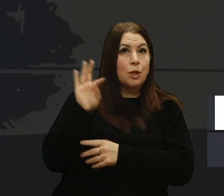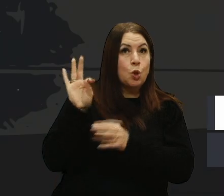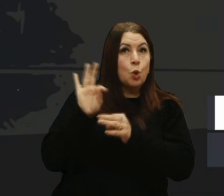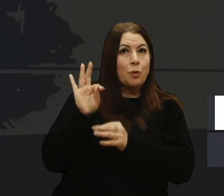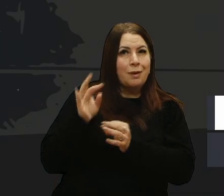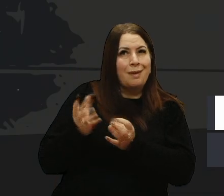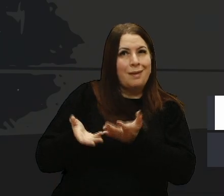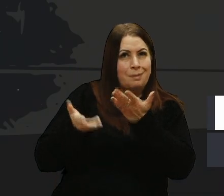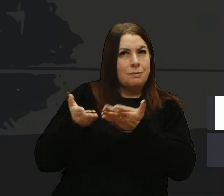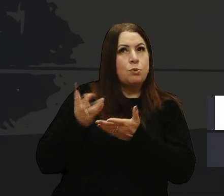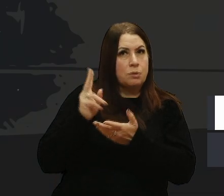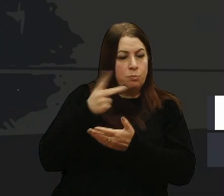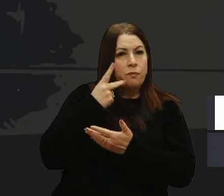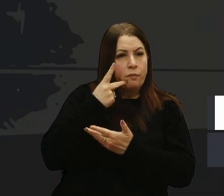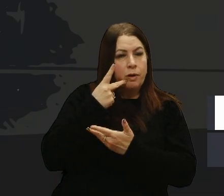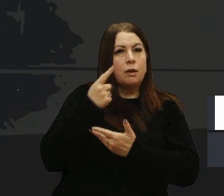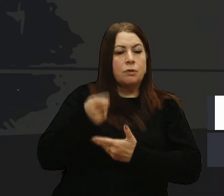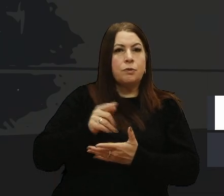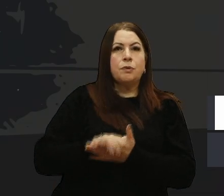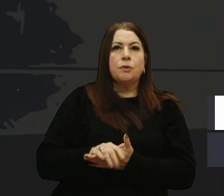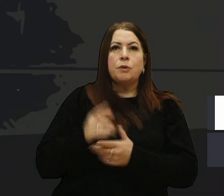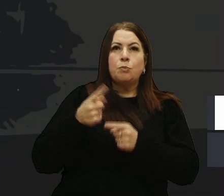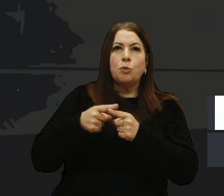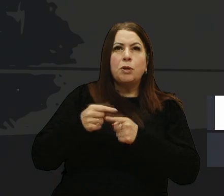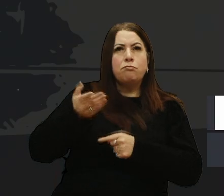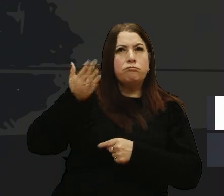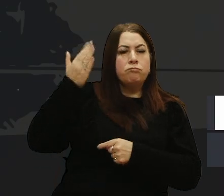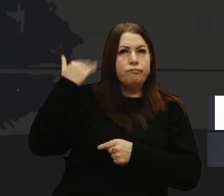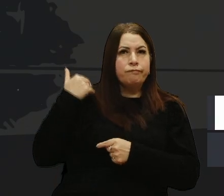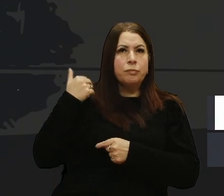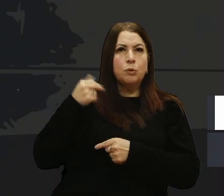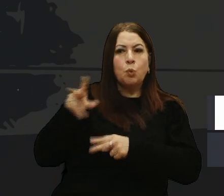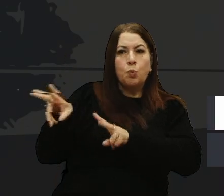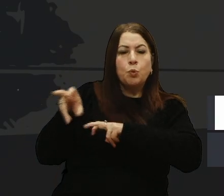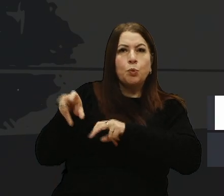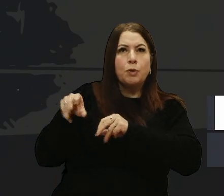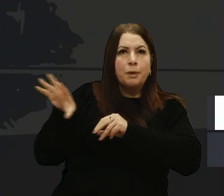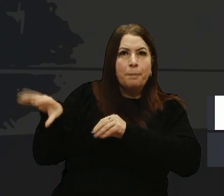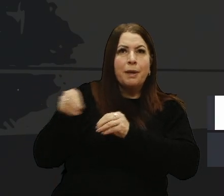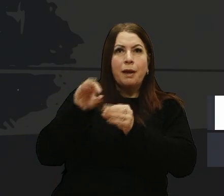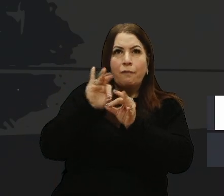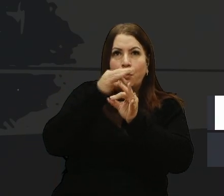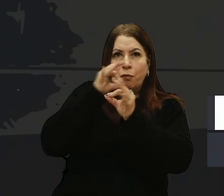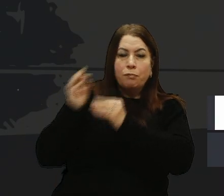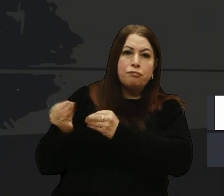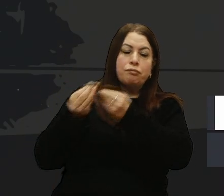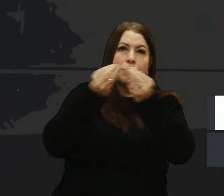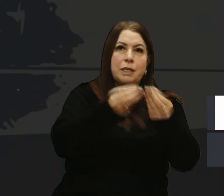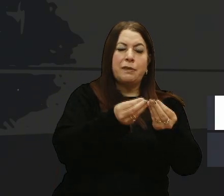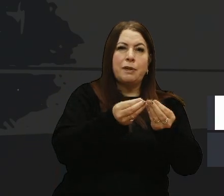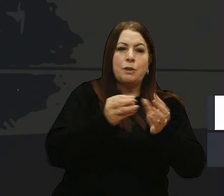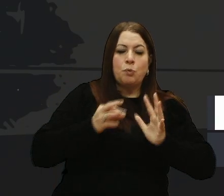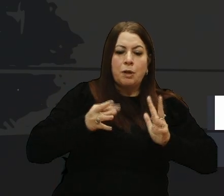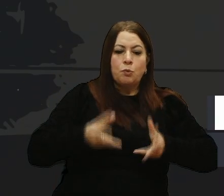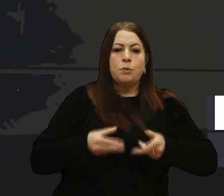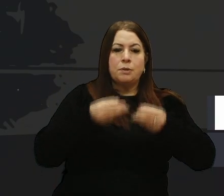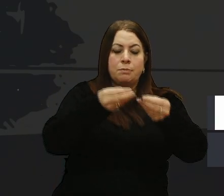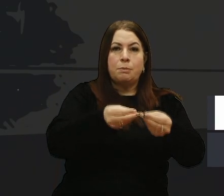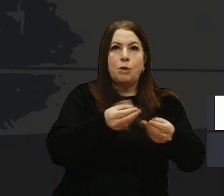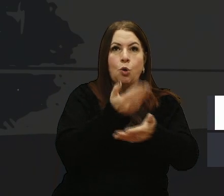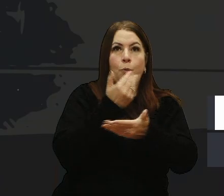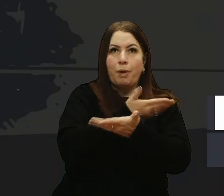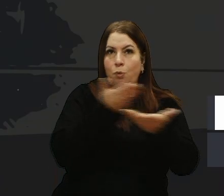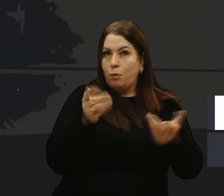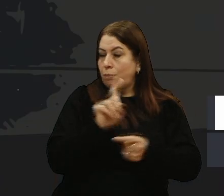sempre saliento isso porque antigamente o agricultor colhia a uva e levava num tratorzinho e largava lá para o pessoal comer.